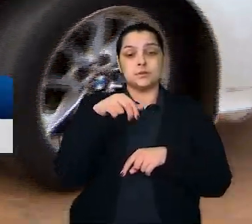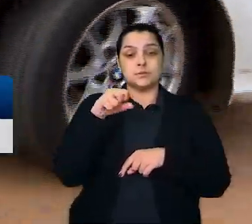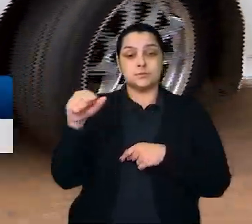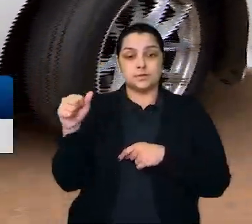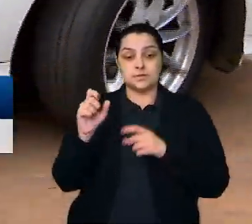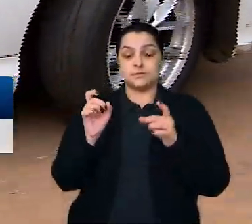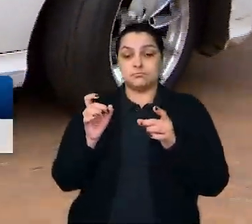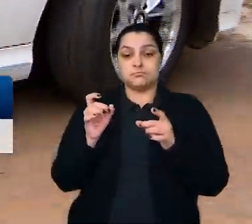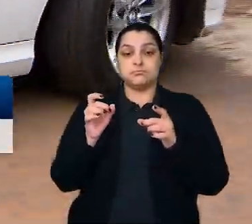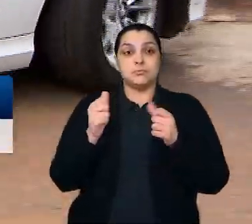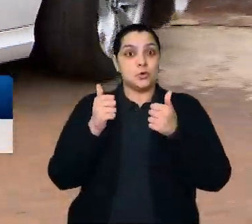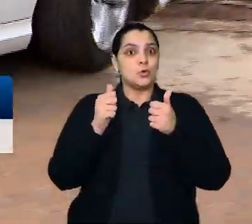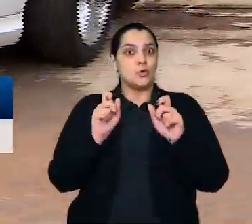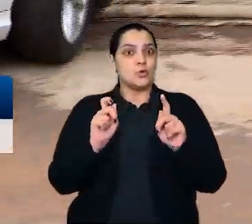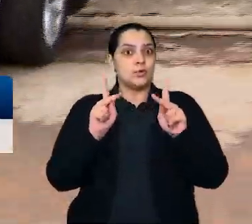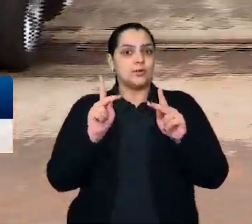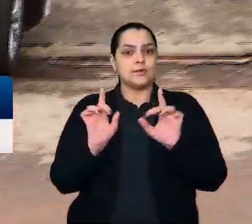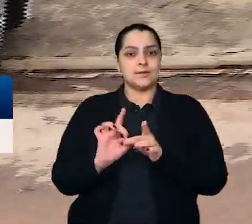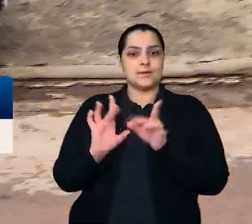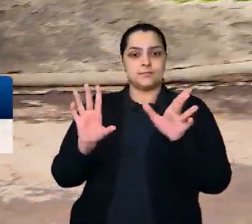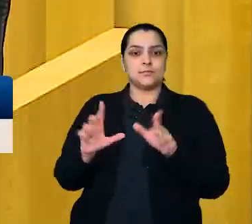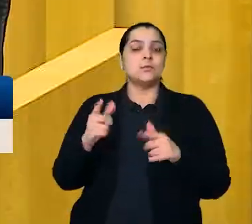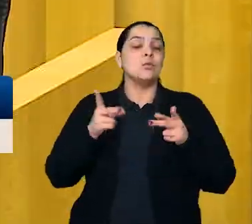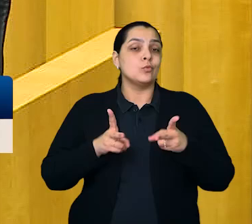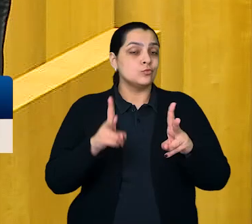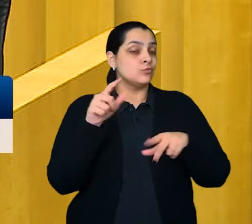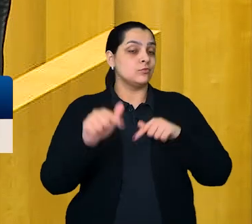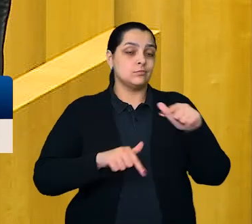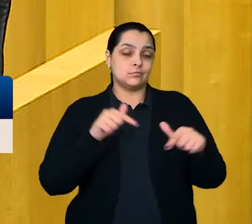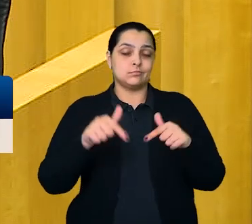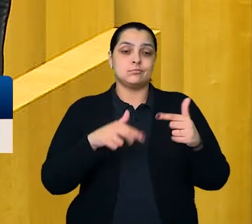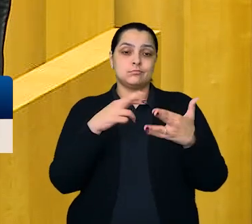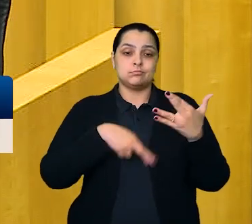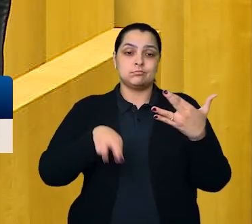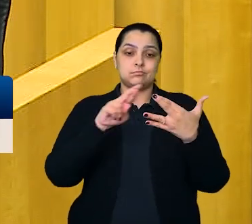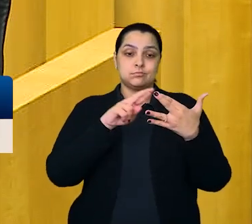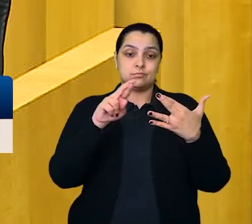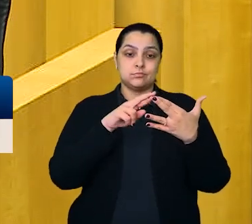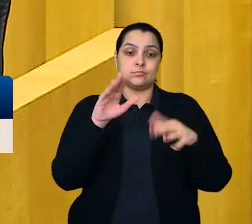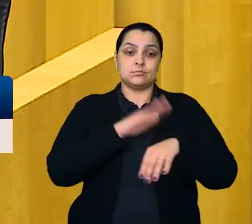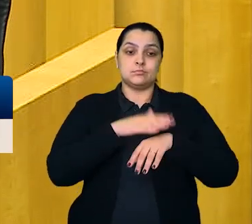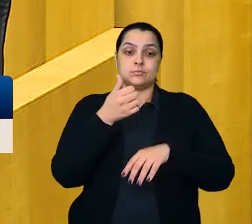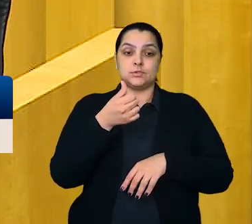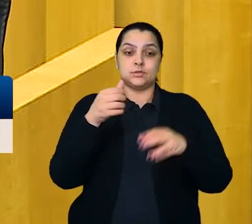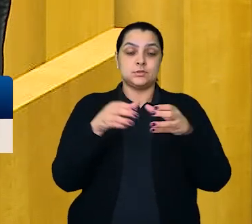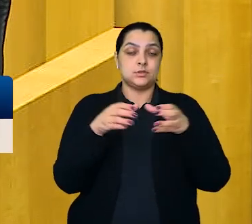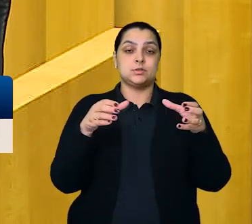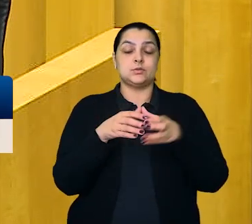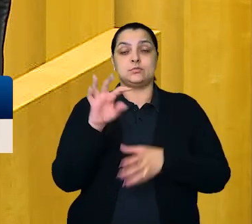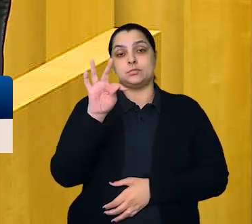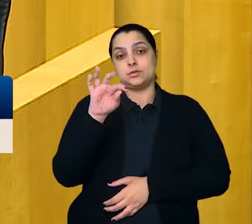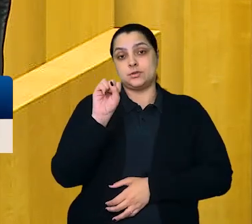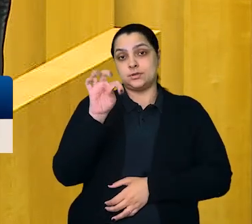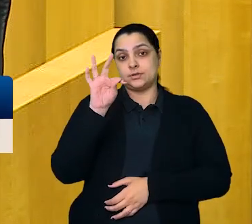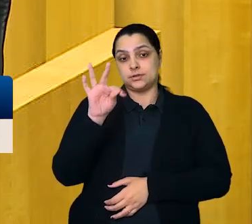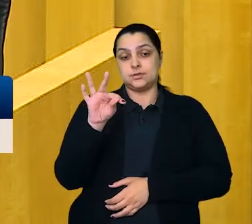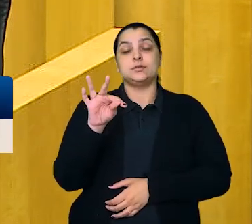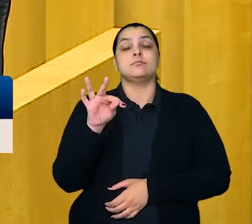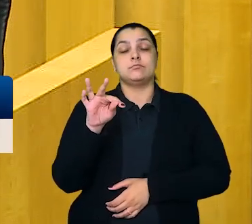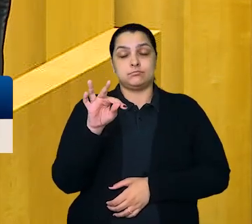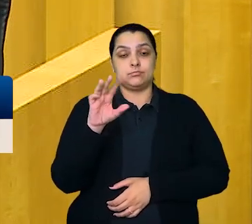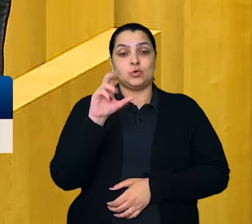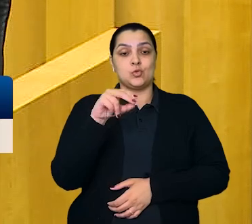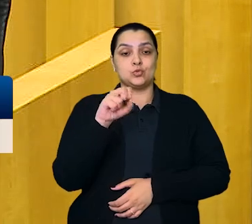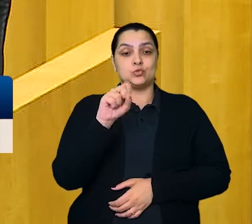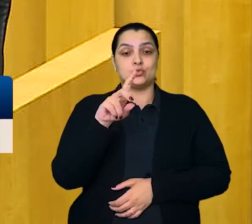INSS, o motorista continuou na mesma função. Em recurso de revista julgado pela 6ª turma do TST, o consulado